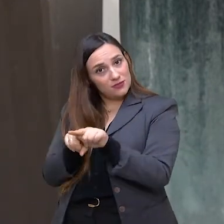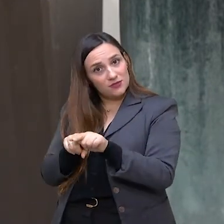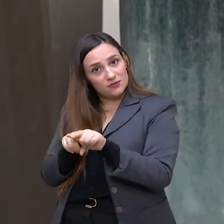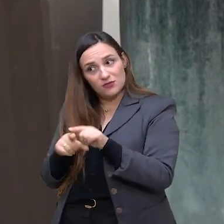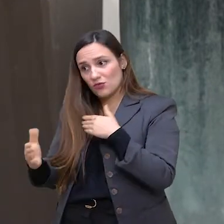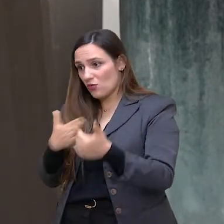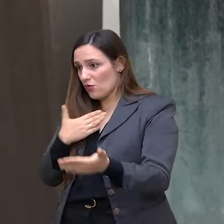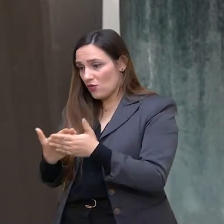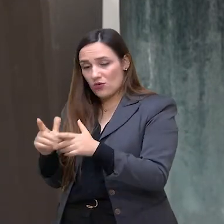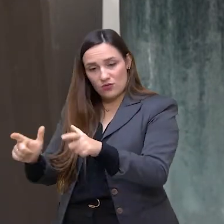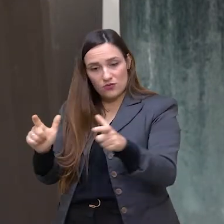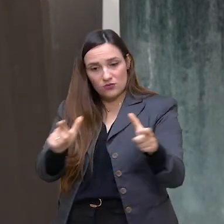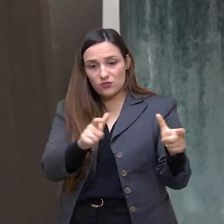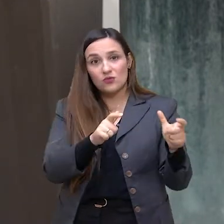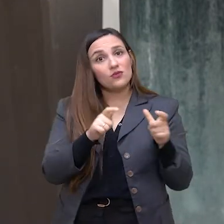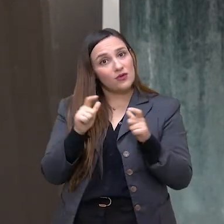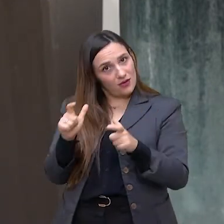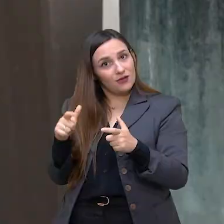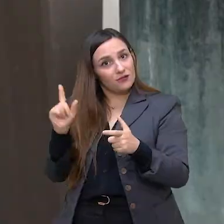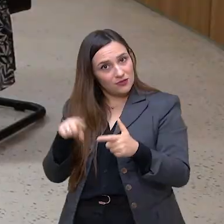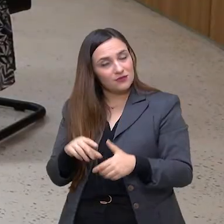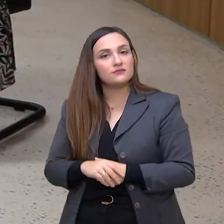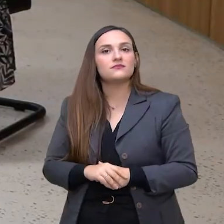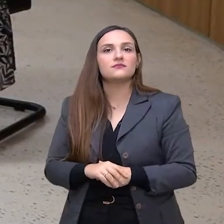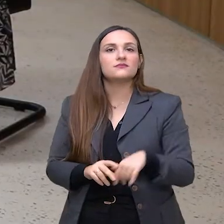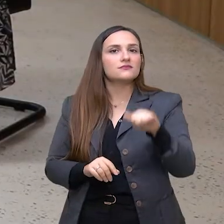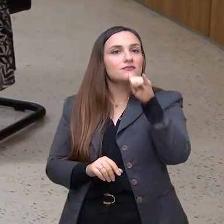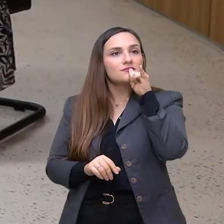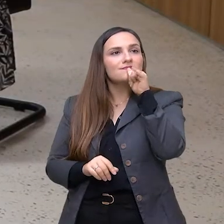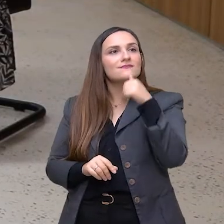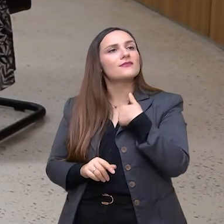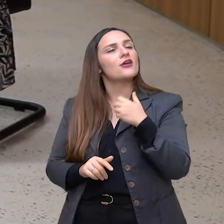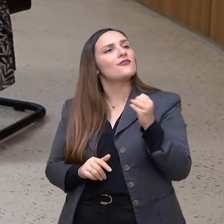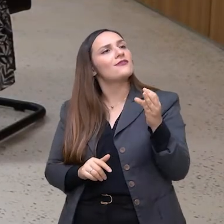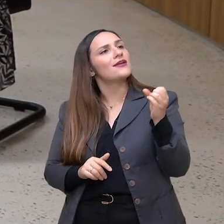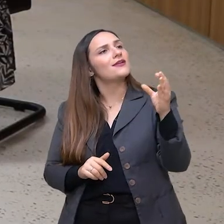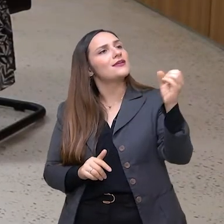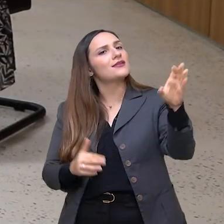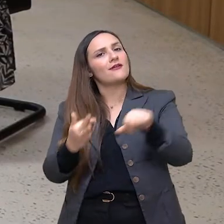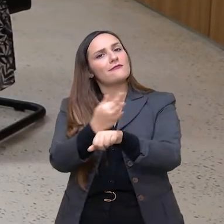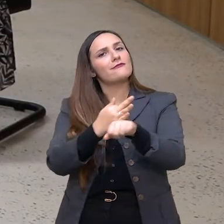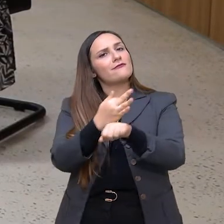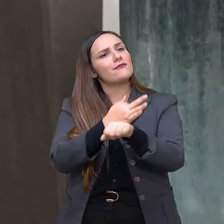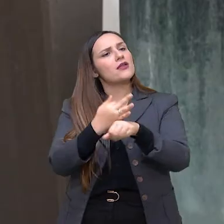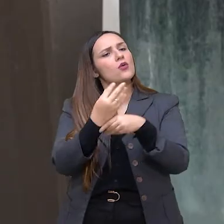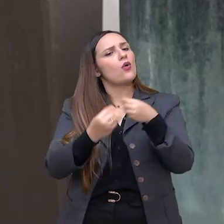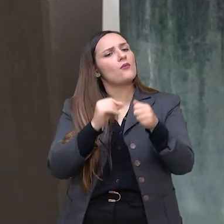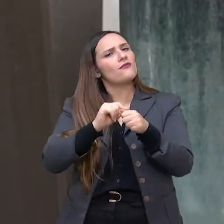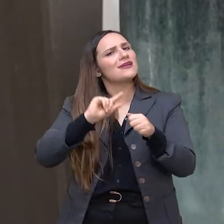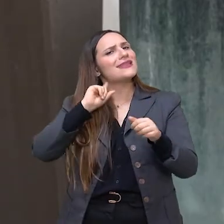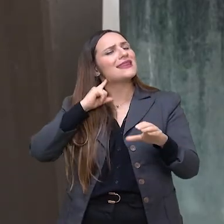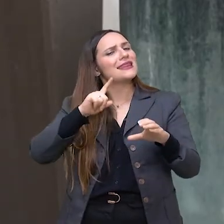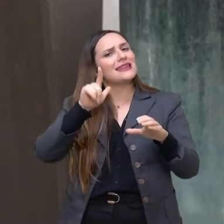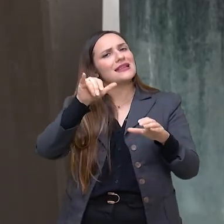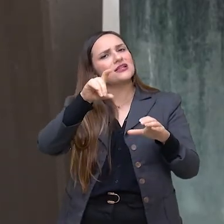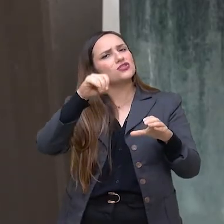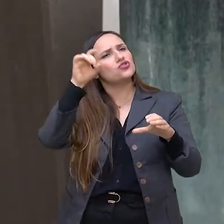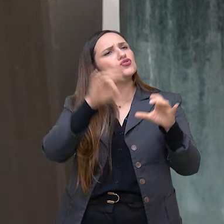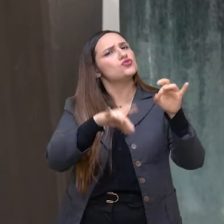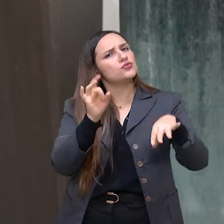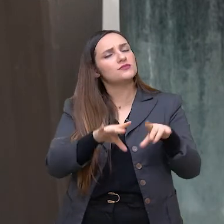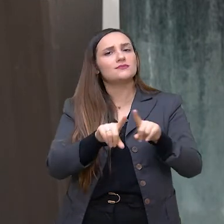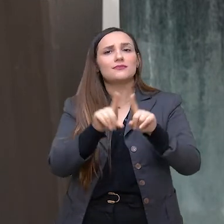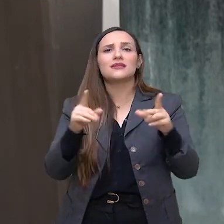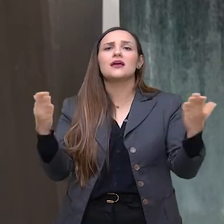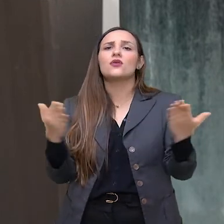para qualquer ambiente onde estivermos, né? Por exemplo, uma viagem de férias, né? O descarte daquele lixo, enfim. Mas